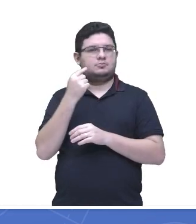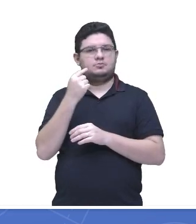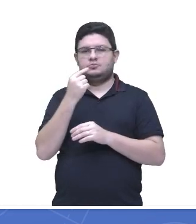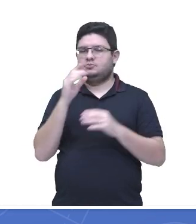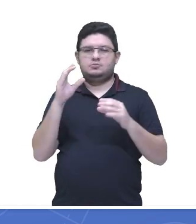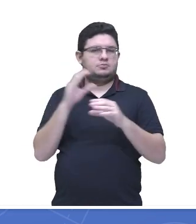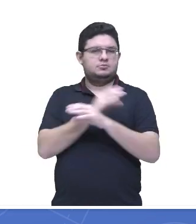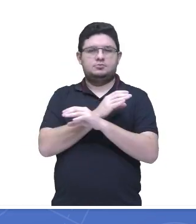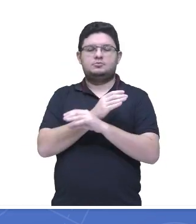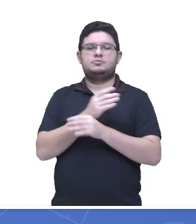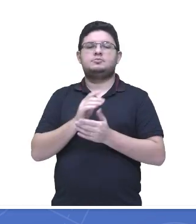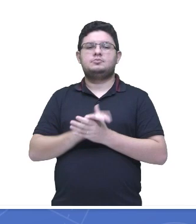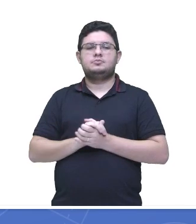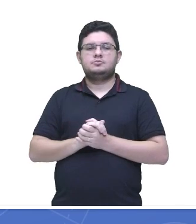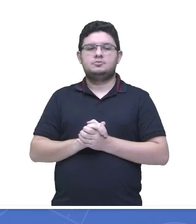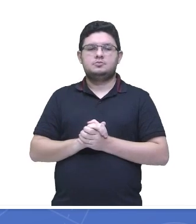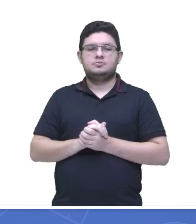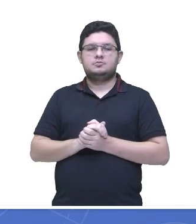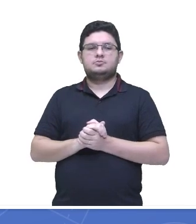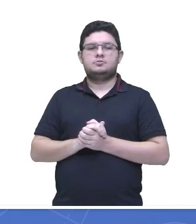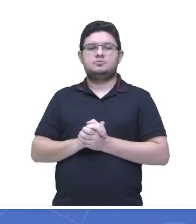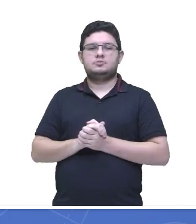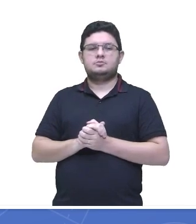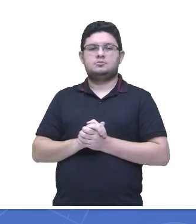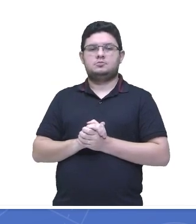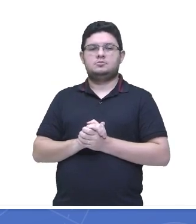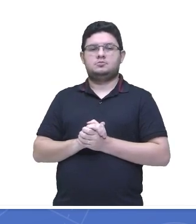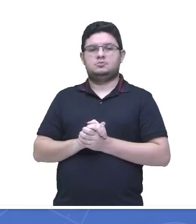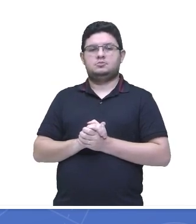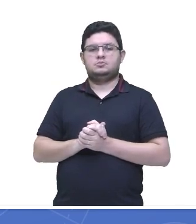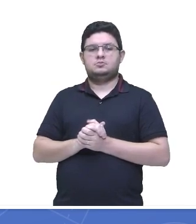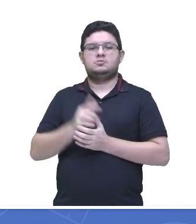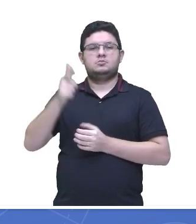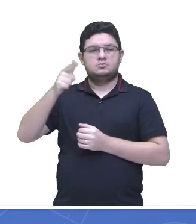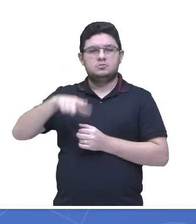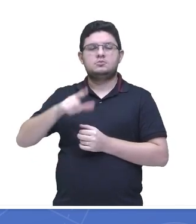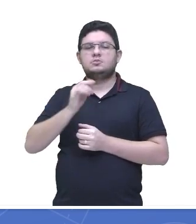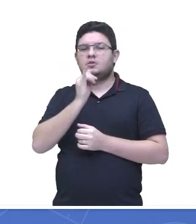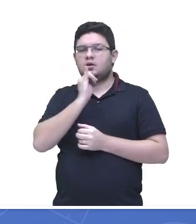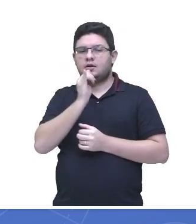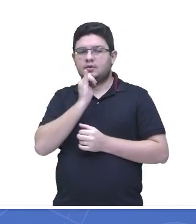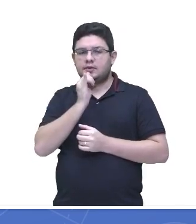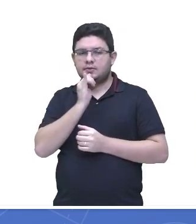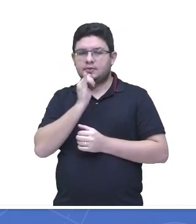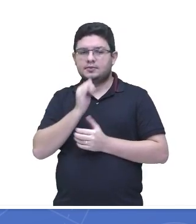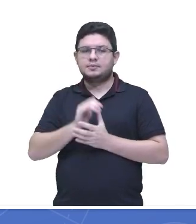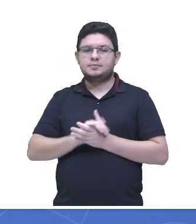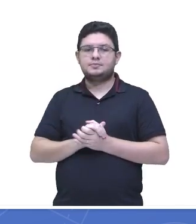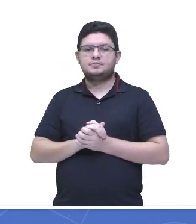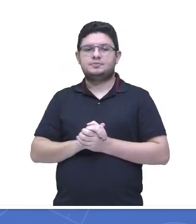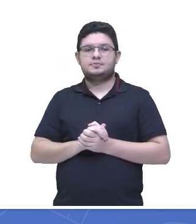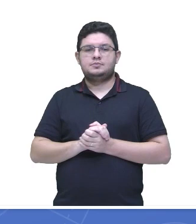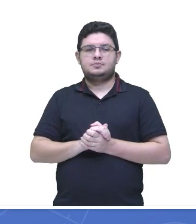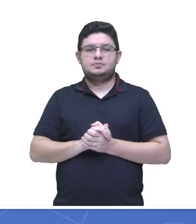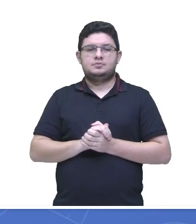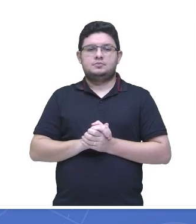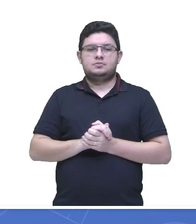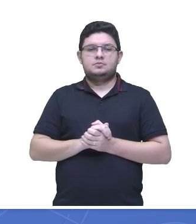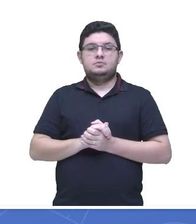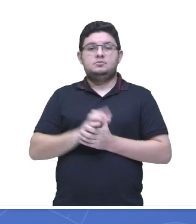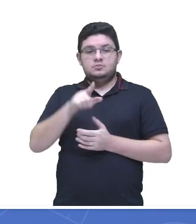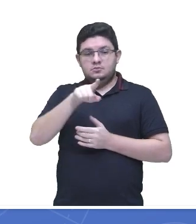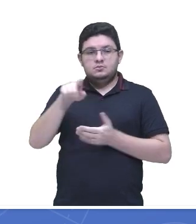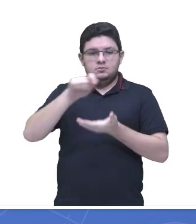oposição. E eu vou continuar. Vejam comigo outros exemplos, vão, take notes, write, escrevam